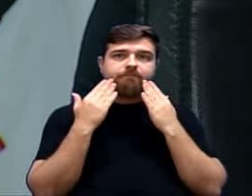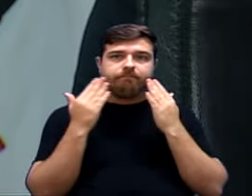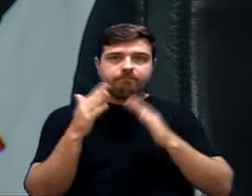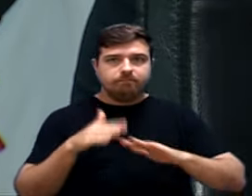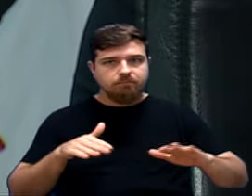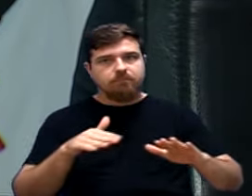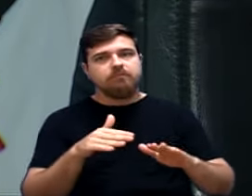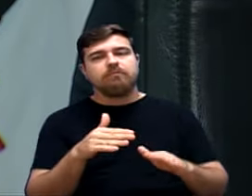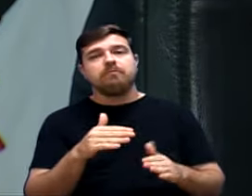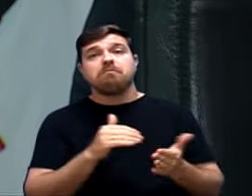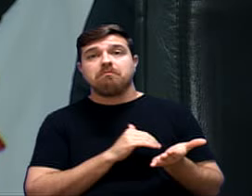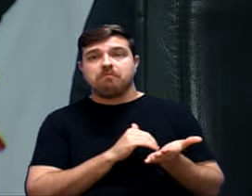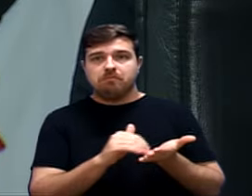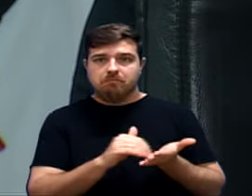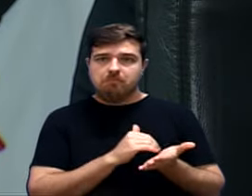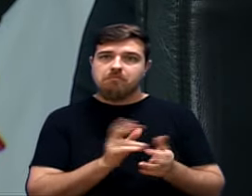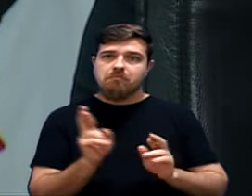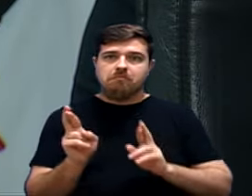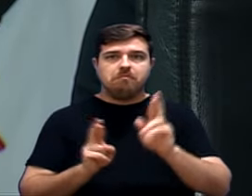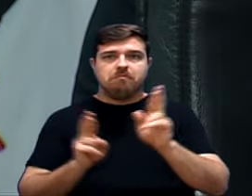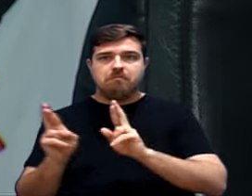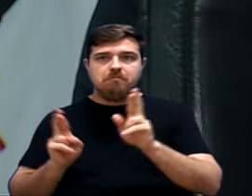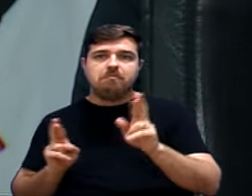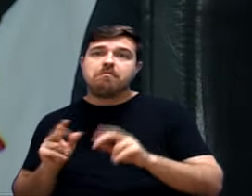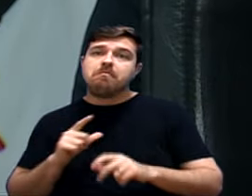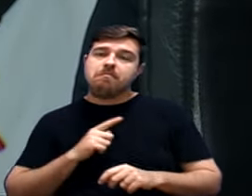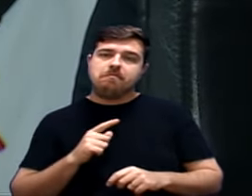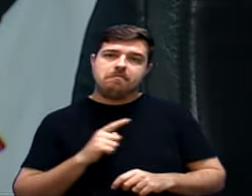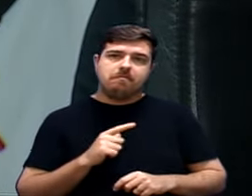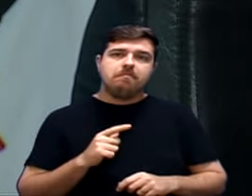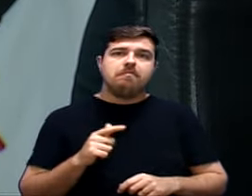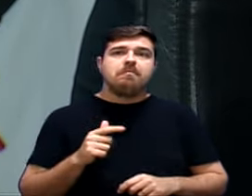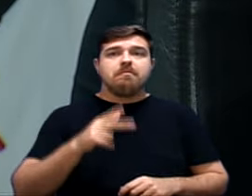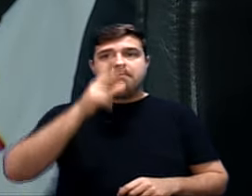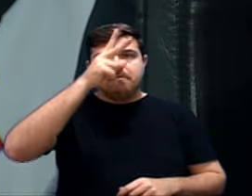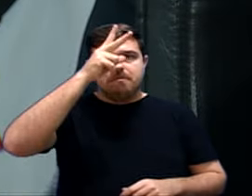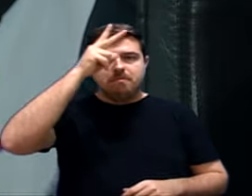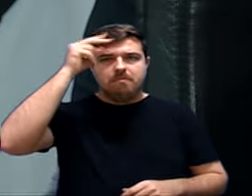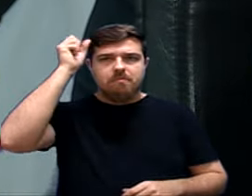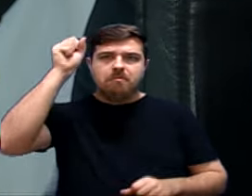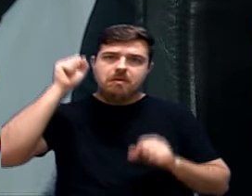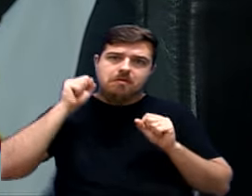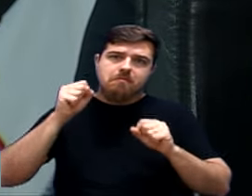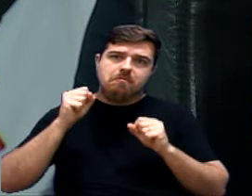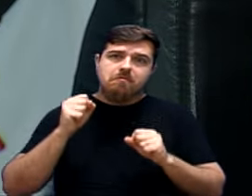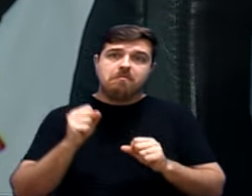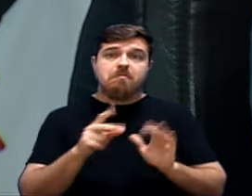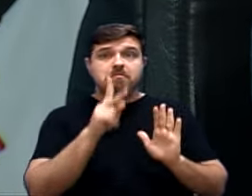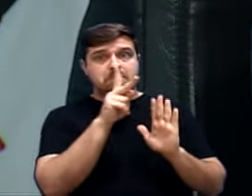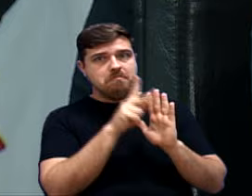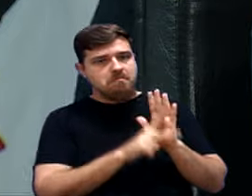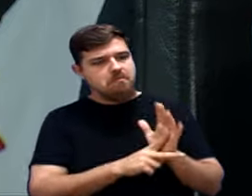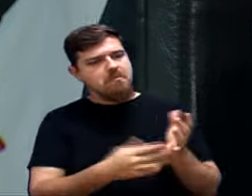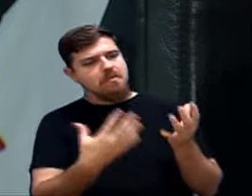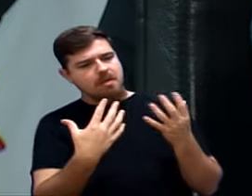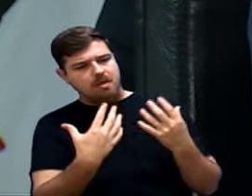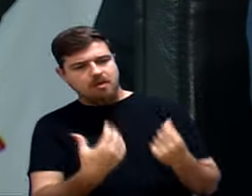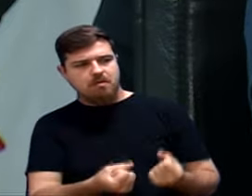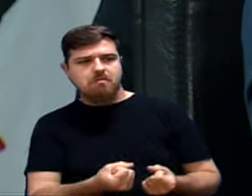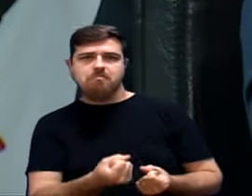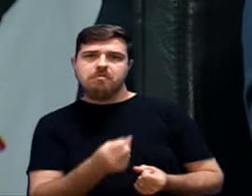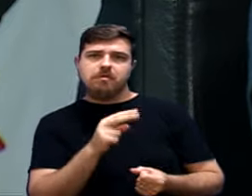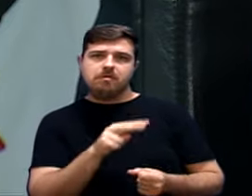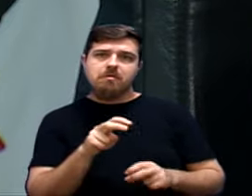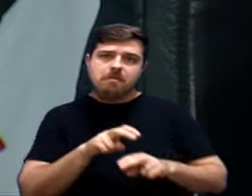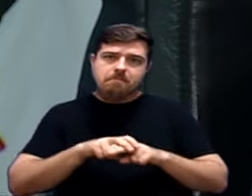ao campanate que agora está aí na na cplan também a prefeitura poderia abraçar esse projeto porque você viu que o formato dele é